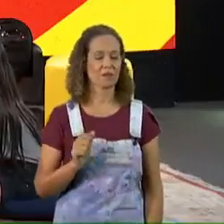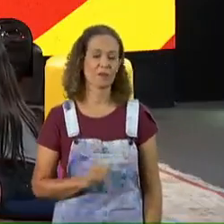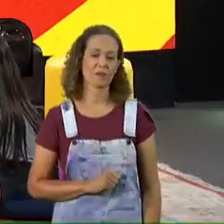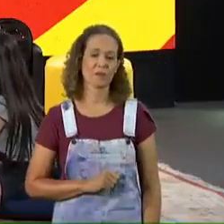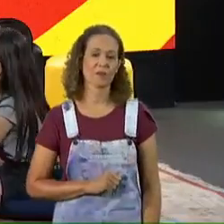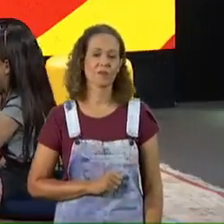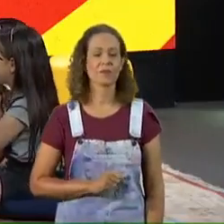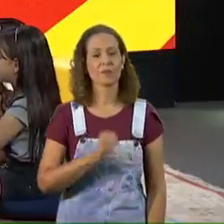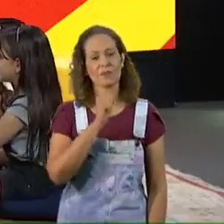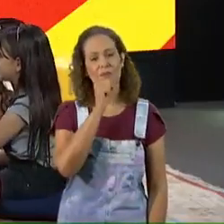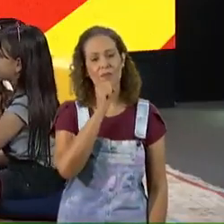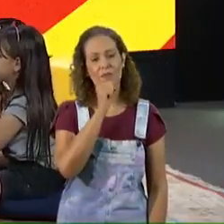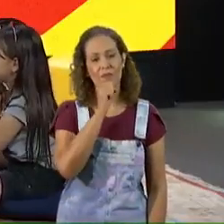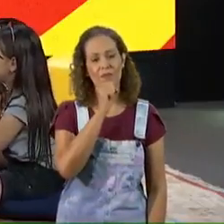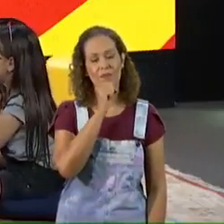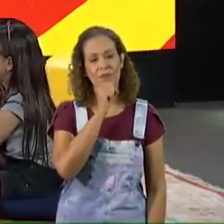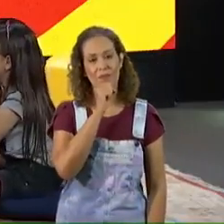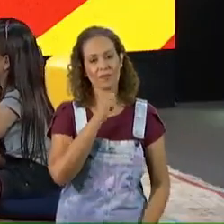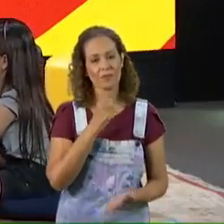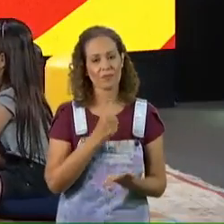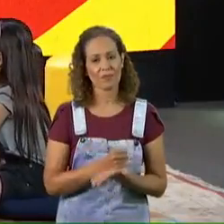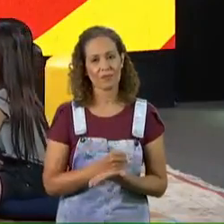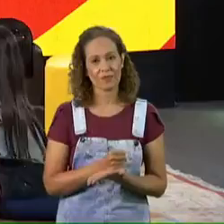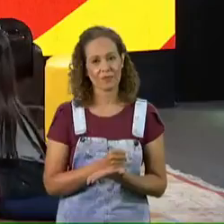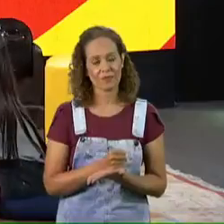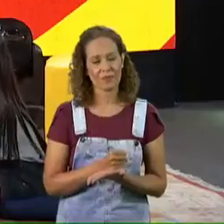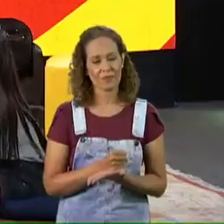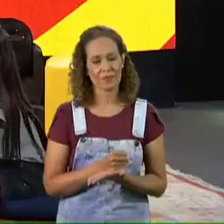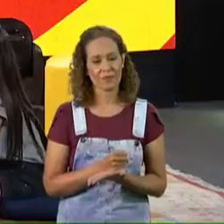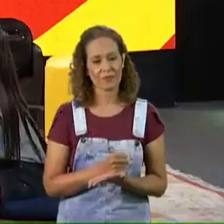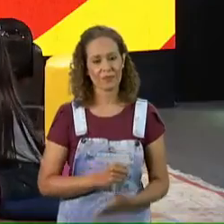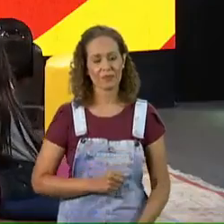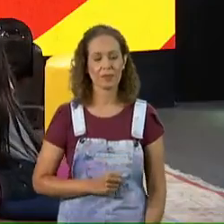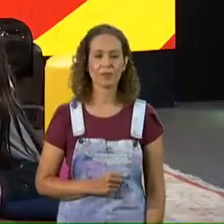Tá no Velho Testamento. No Antigo.